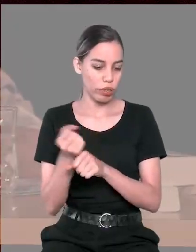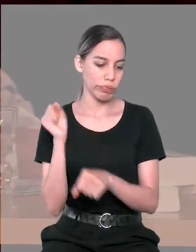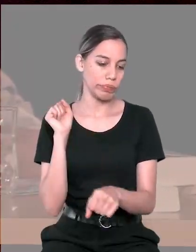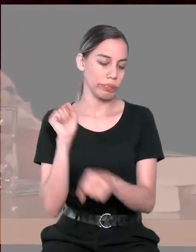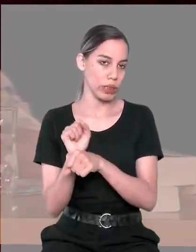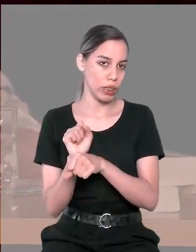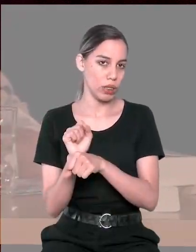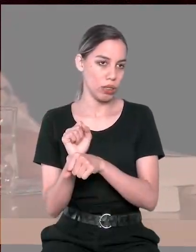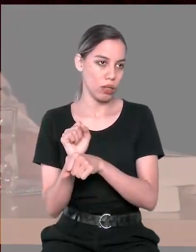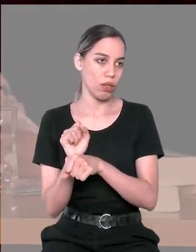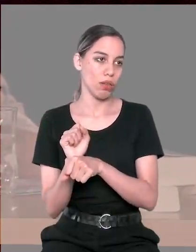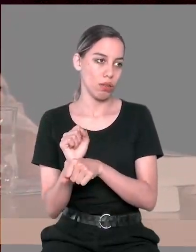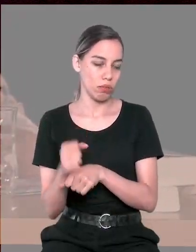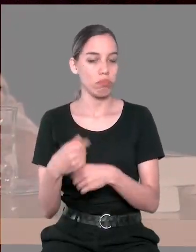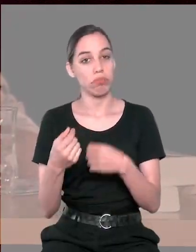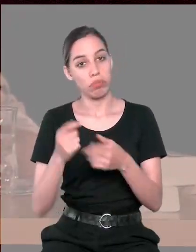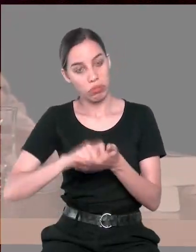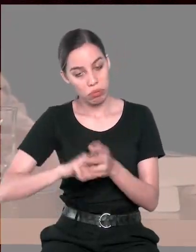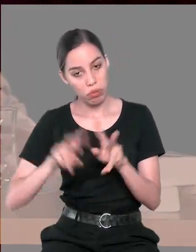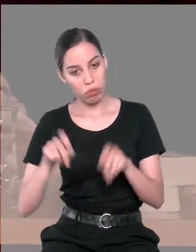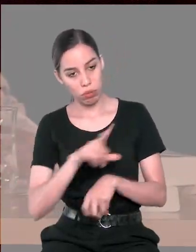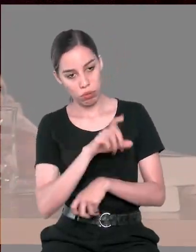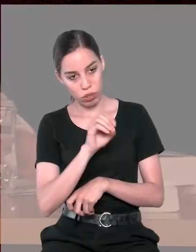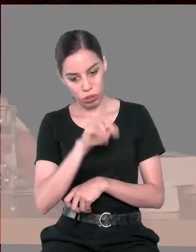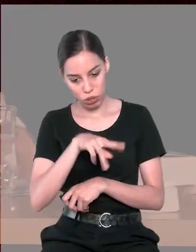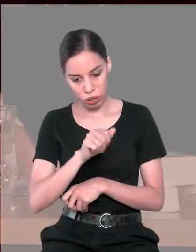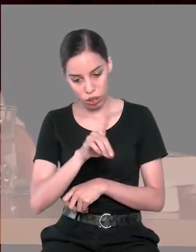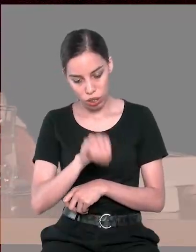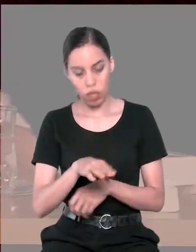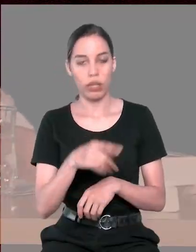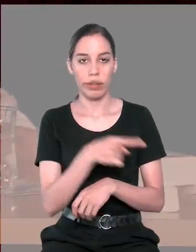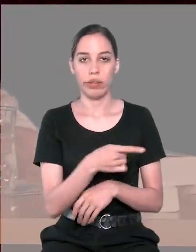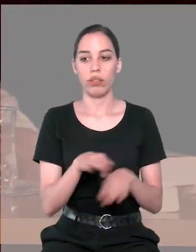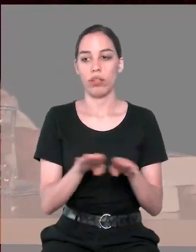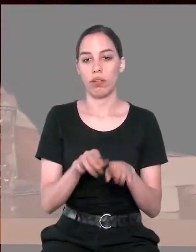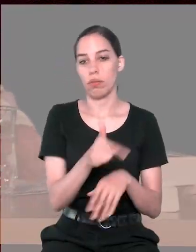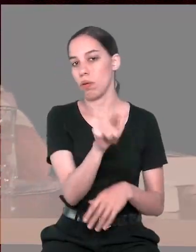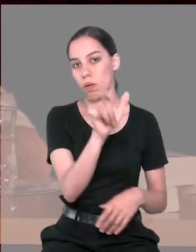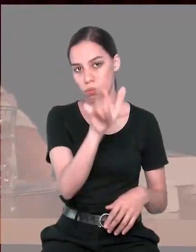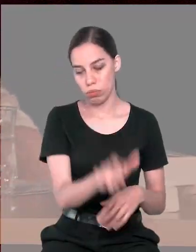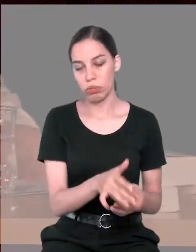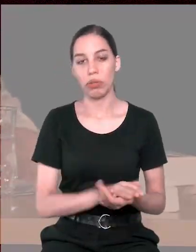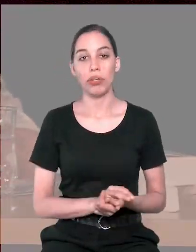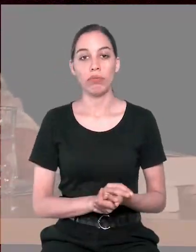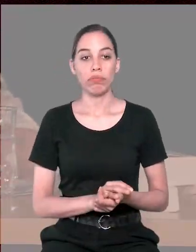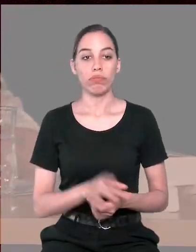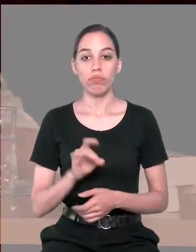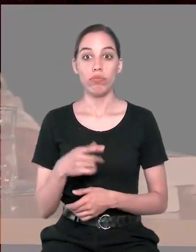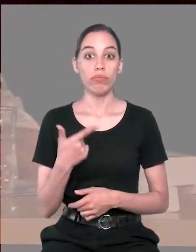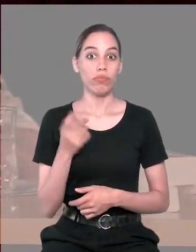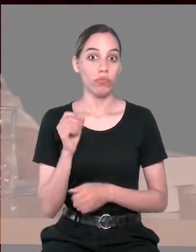escrito esse ensaio sobre Leonardo da Vinci, outros sobre o Messier Teste, e praticamente mais nada. E ele passa 20 anos só escrevendo